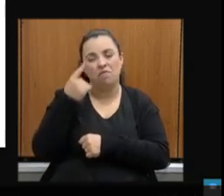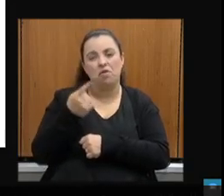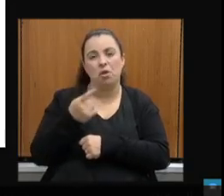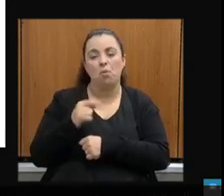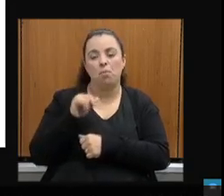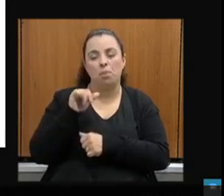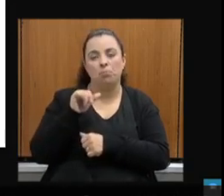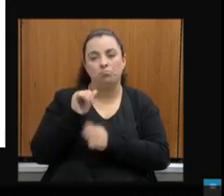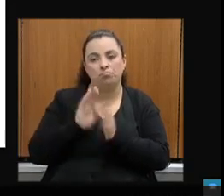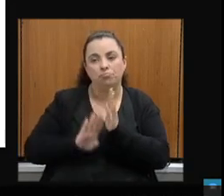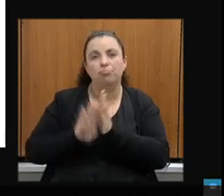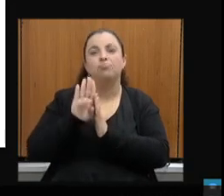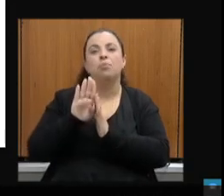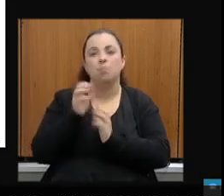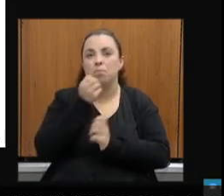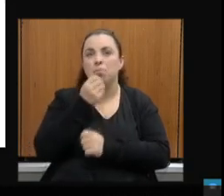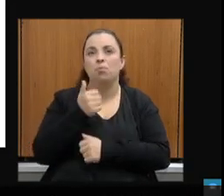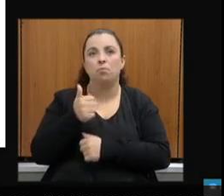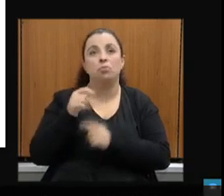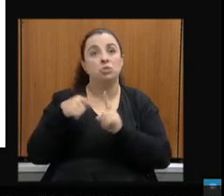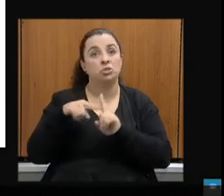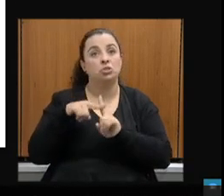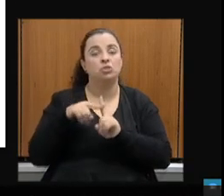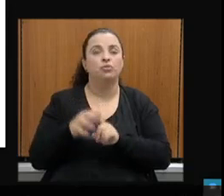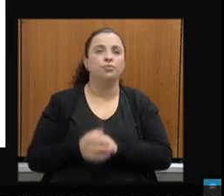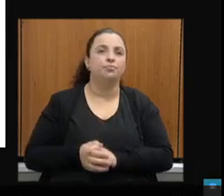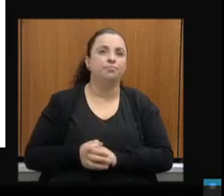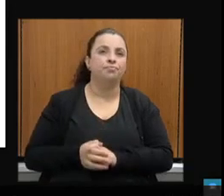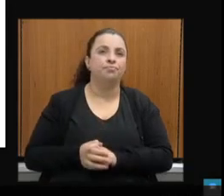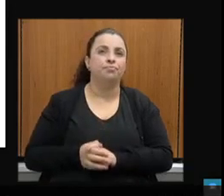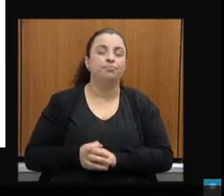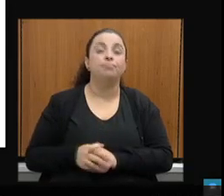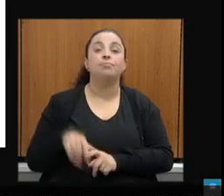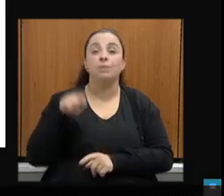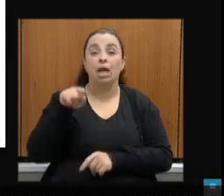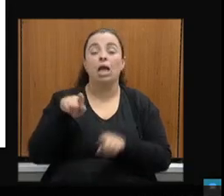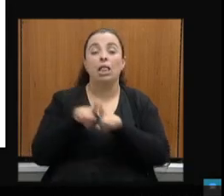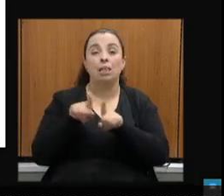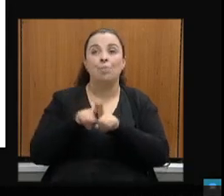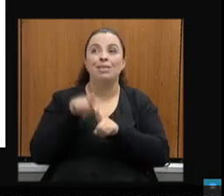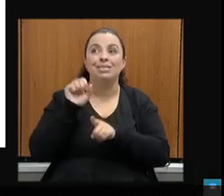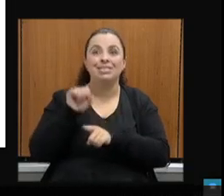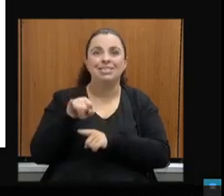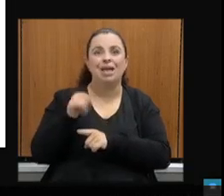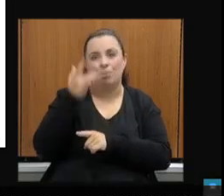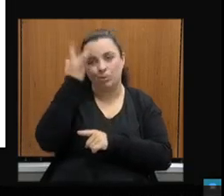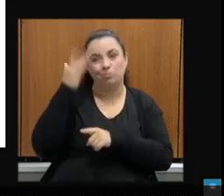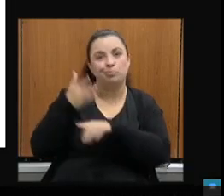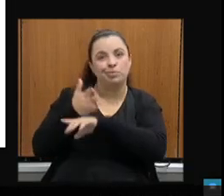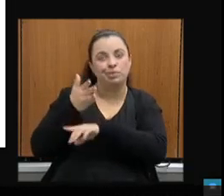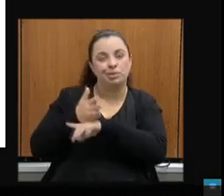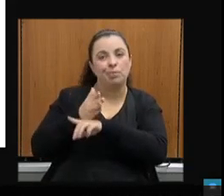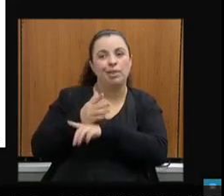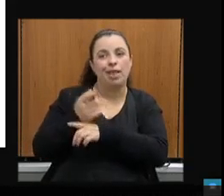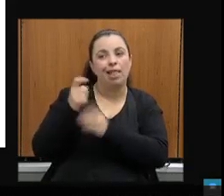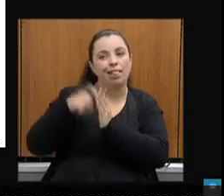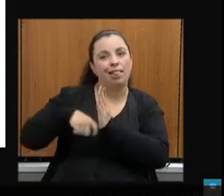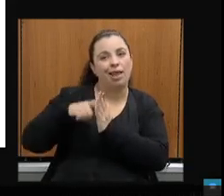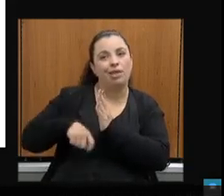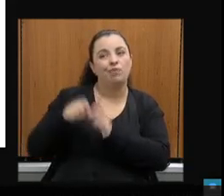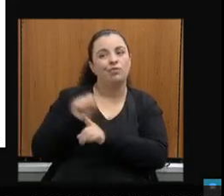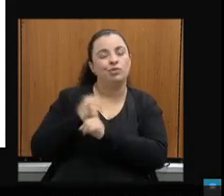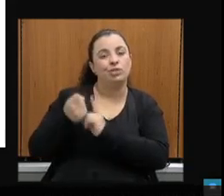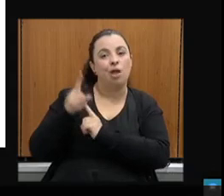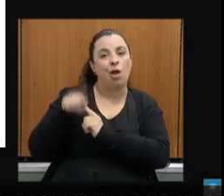né Podemos seguir EA redução da tarifa contratada para social é muito expressiva nessas mais